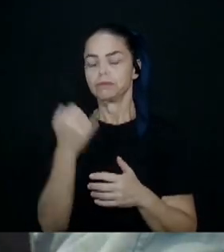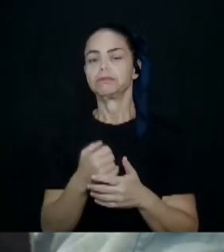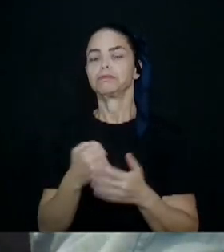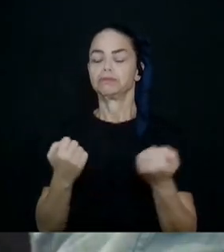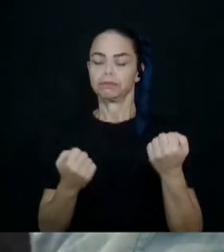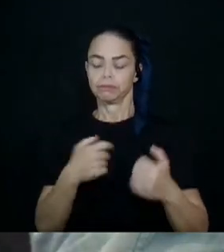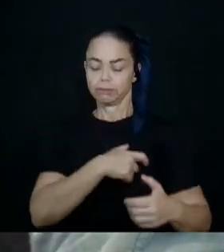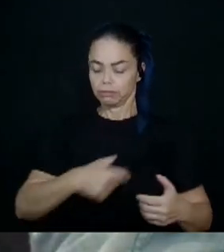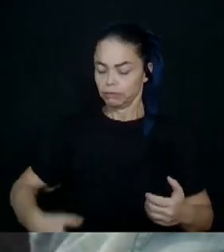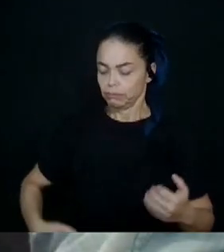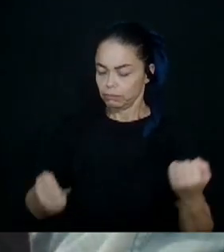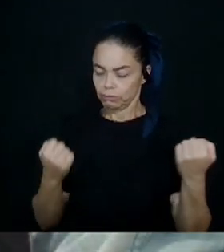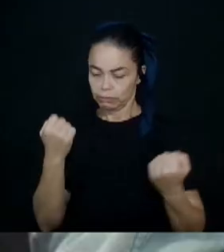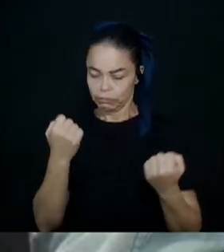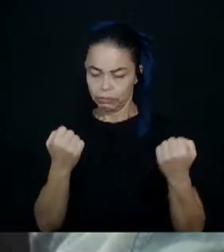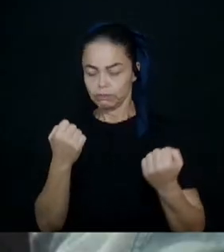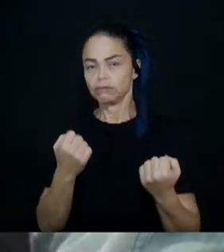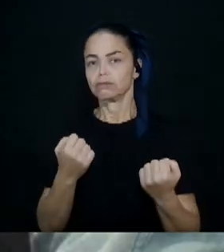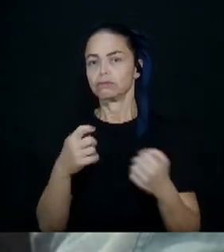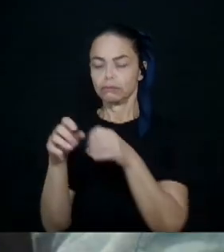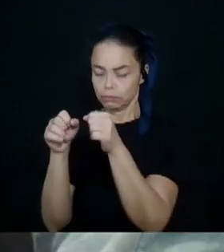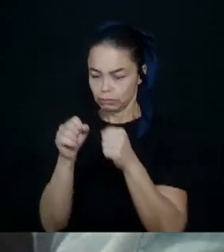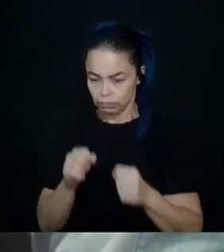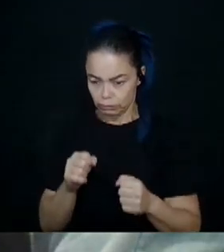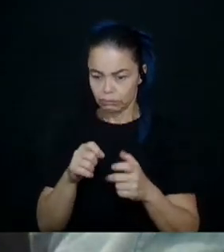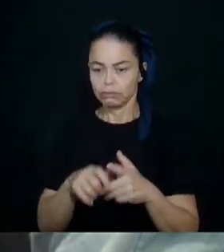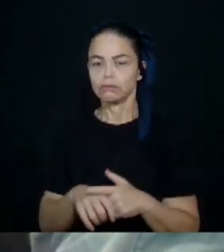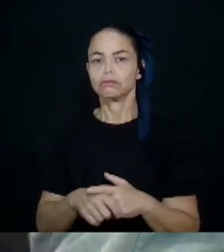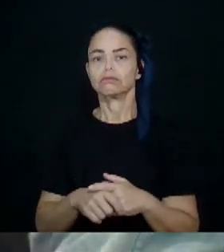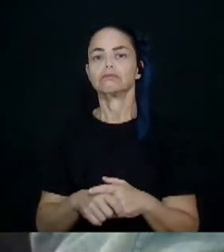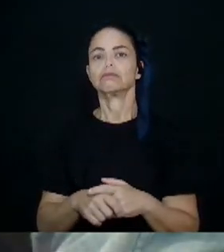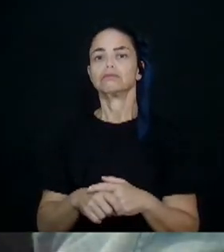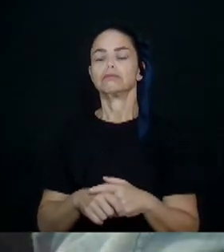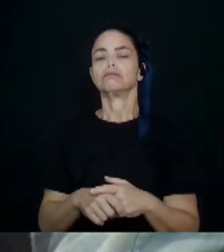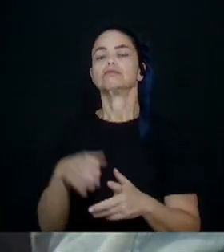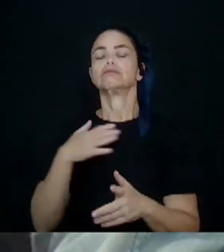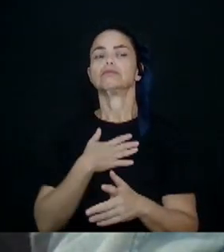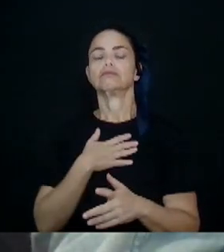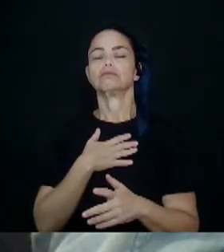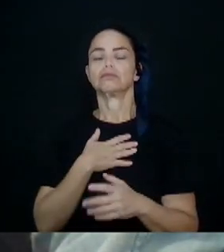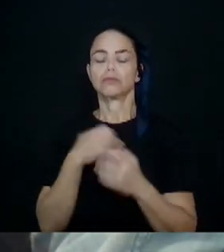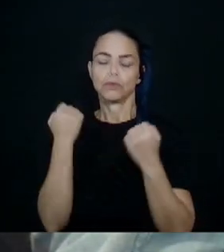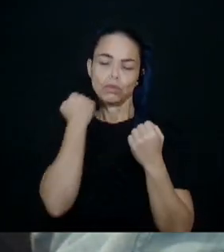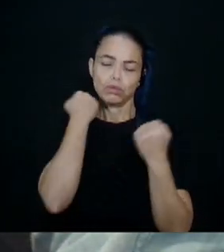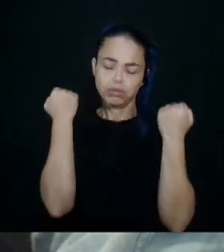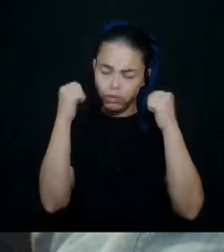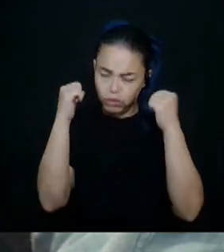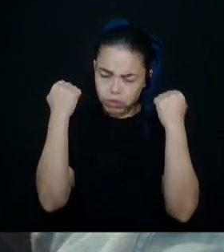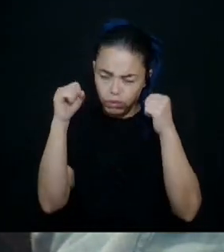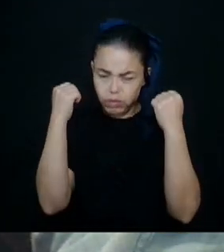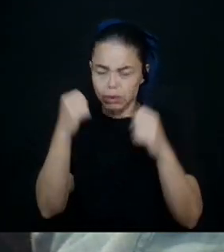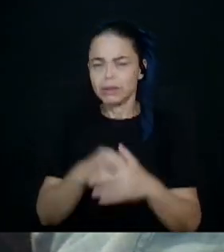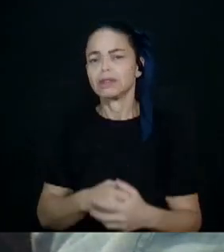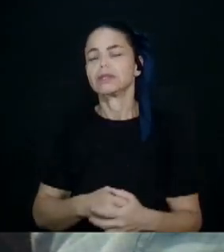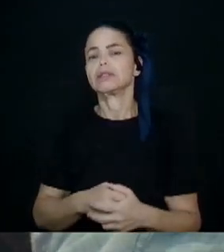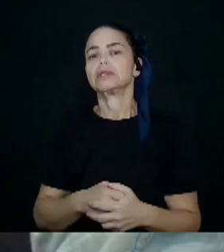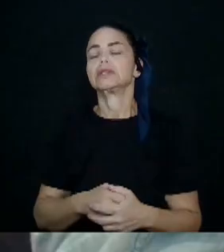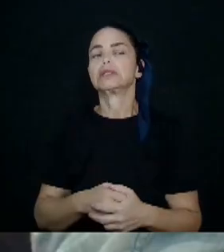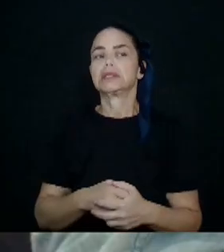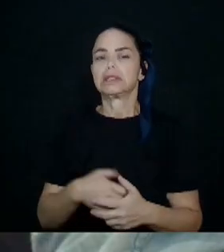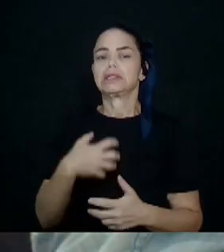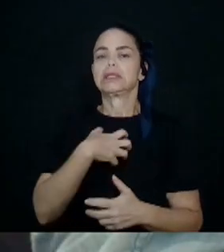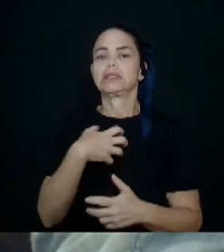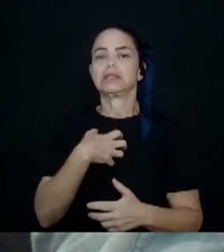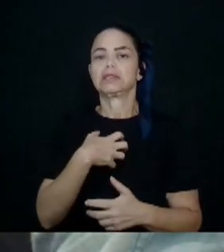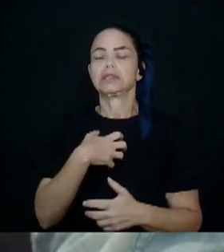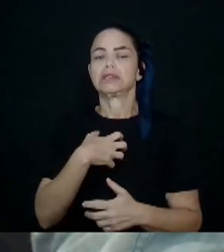sim, sensação de poder, a gente fica mais estressado e começa a ter reações mais